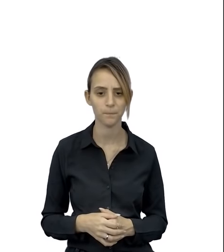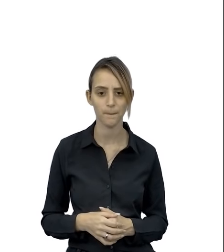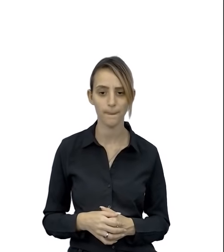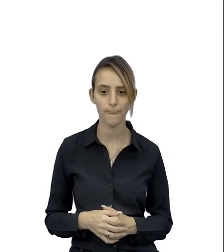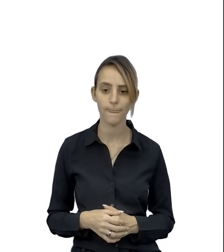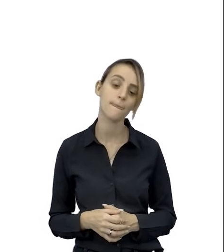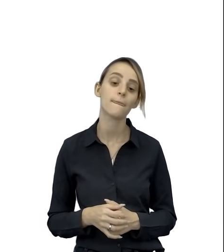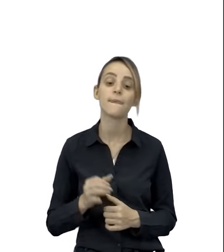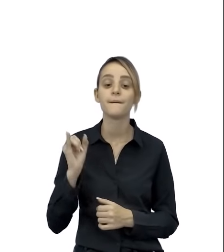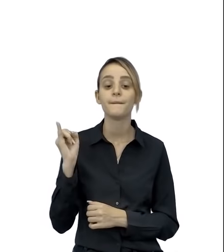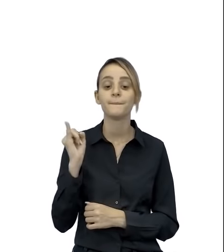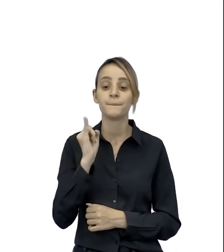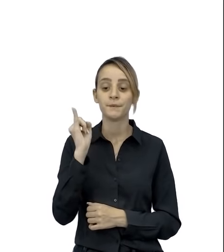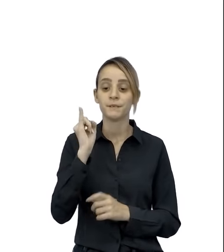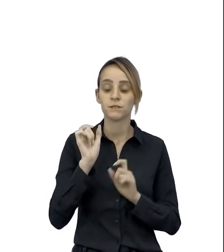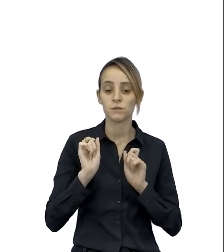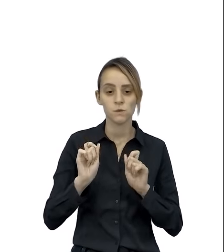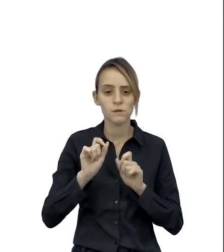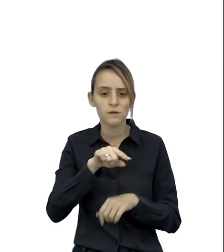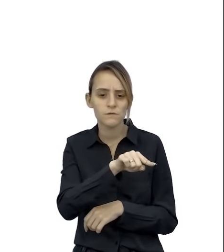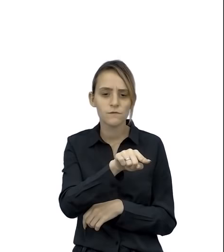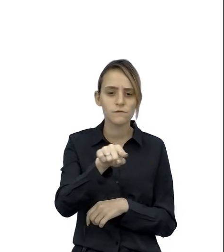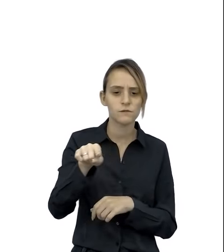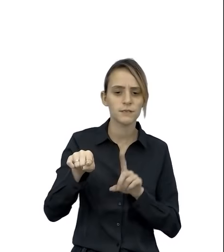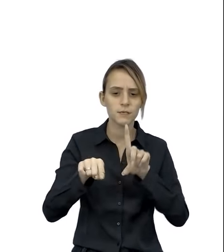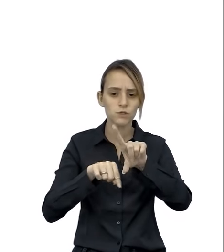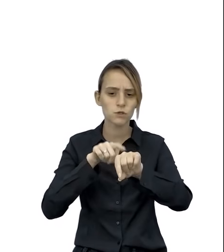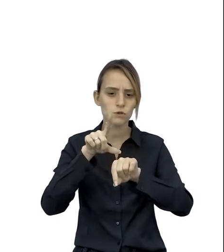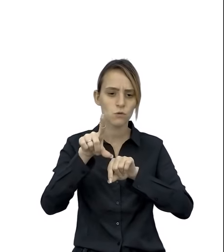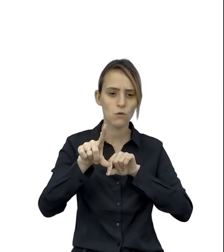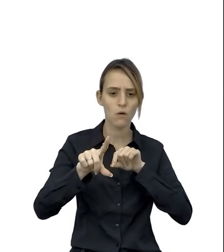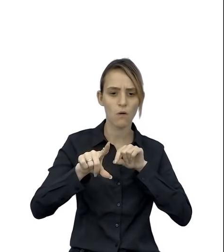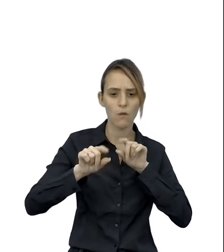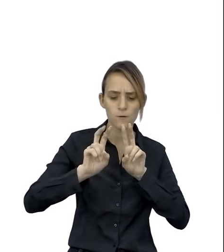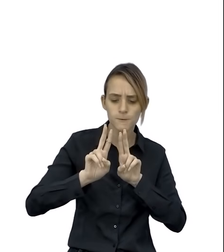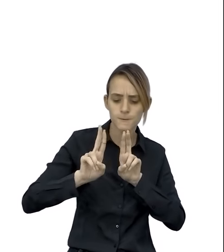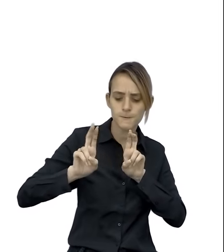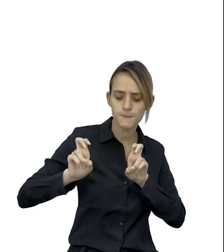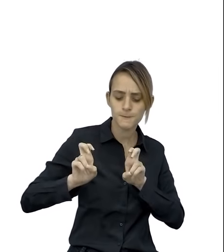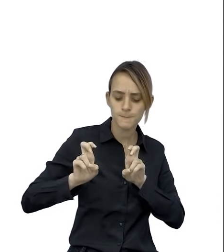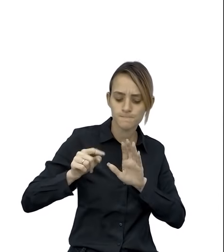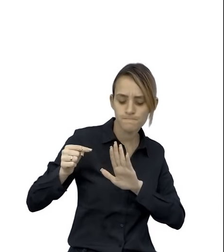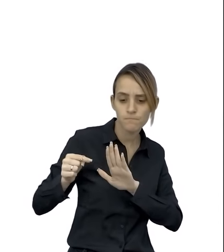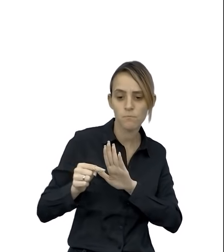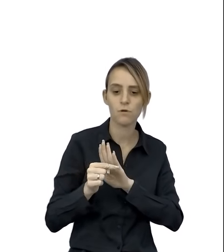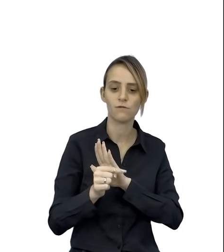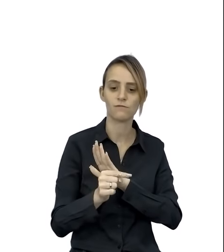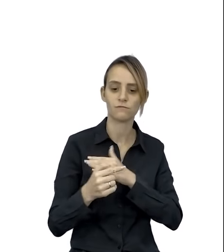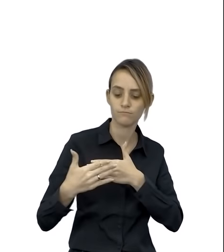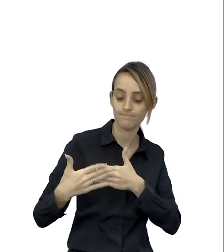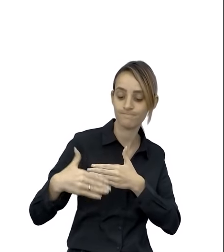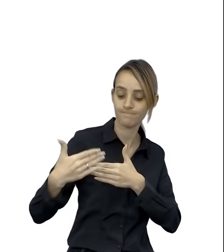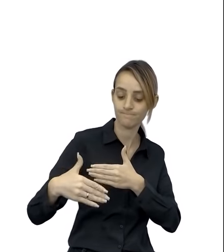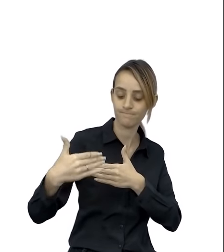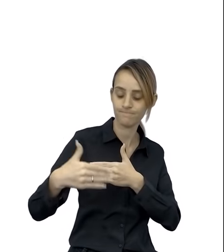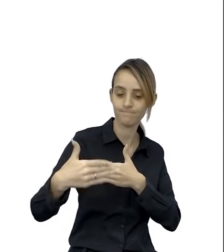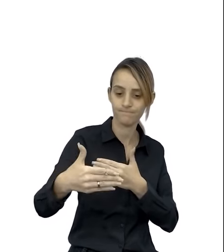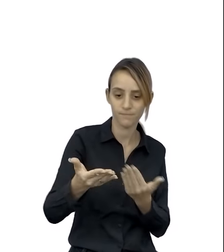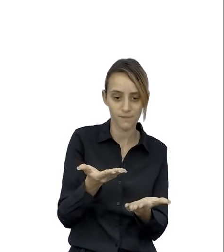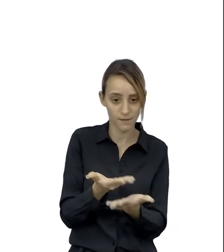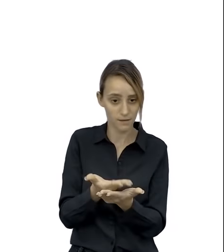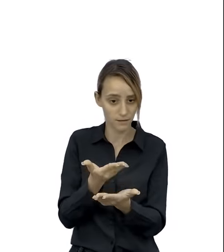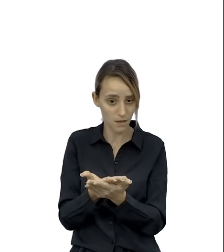É muito importante também que vocês escolham uma habilidade que será aprofundada ao longo da sequência didática,